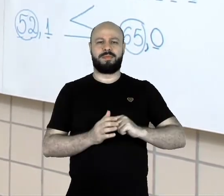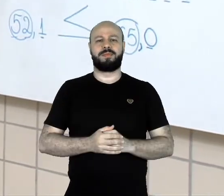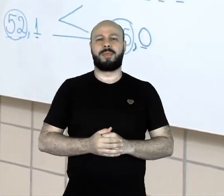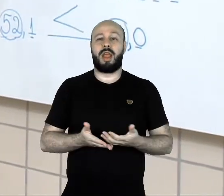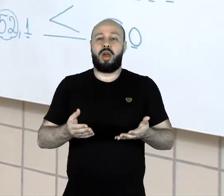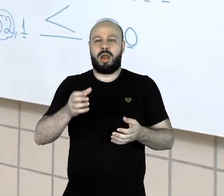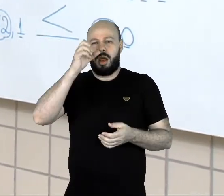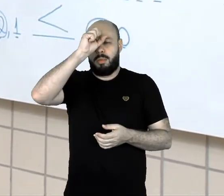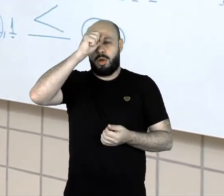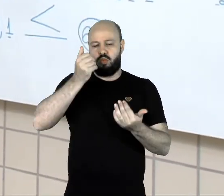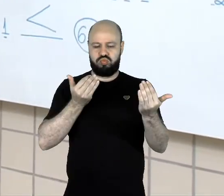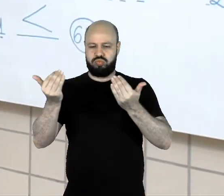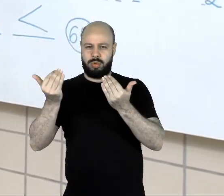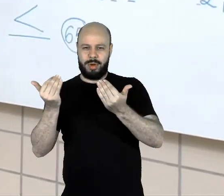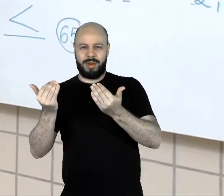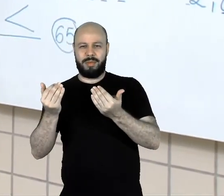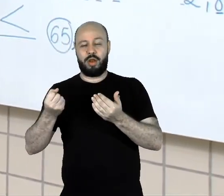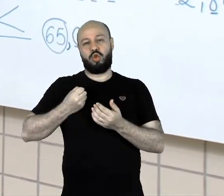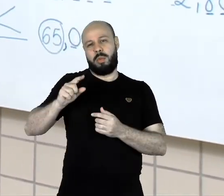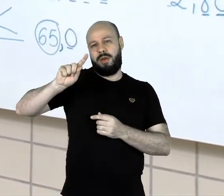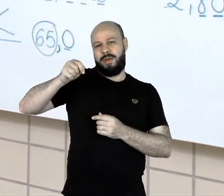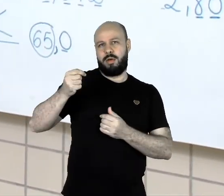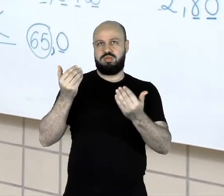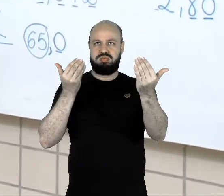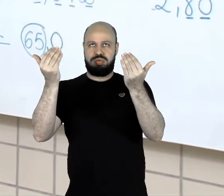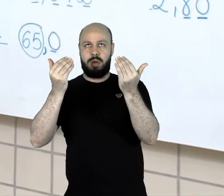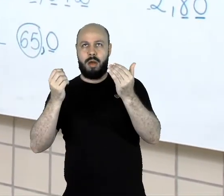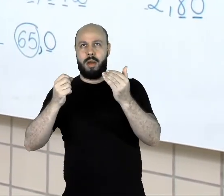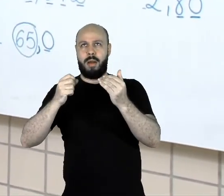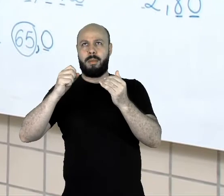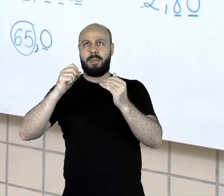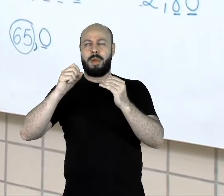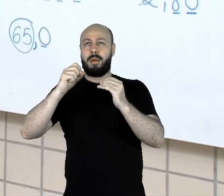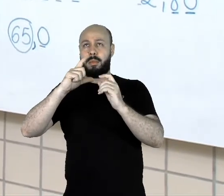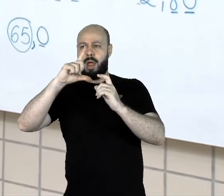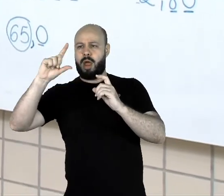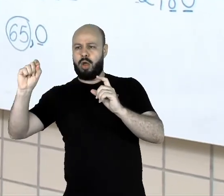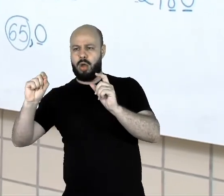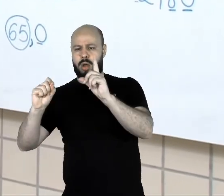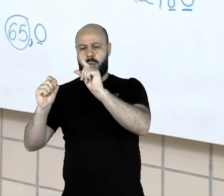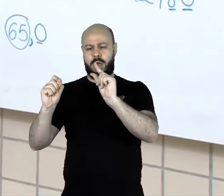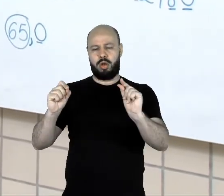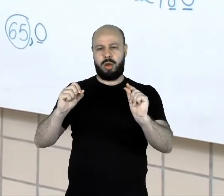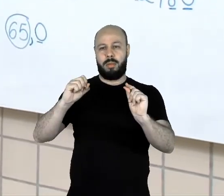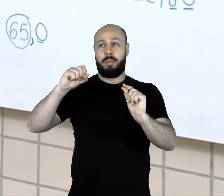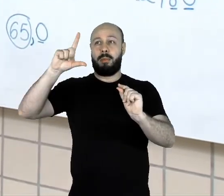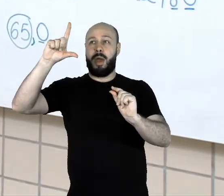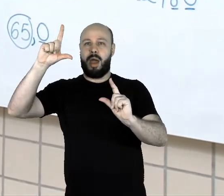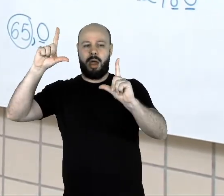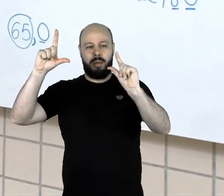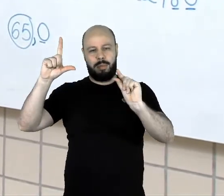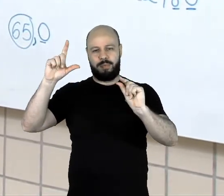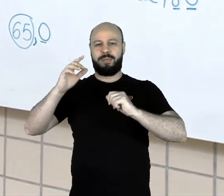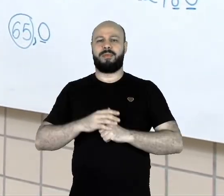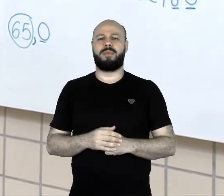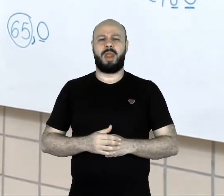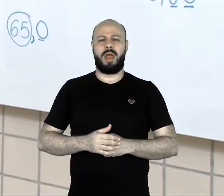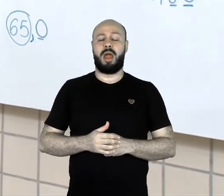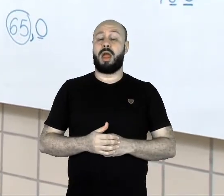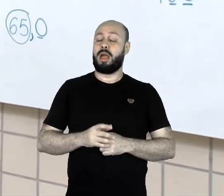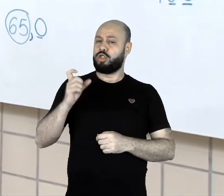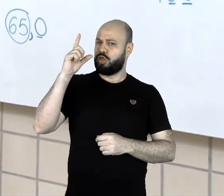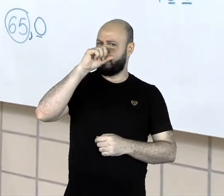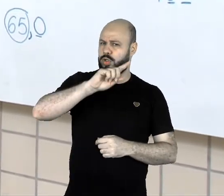a comparar os números decimais, ver quem é maior e quem é menor. Não é nada difícil. Você vai pegar agora o